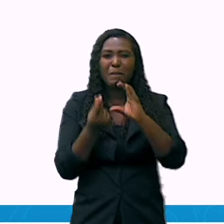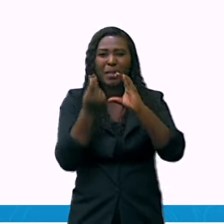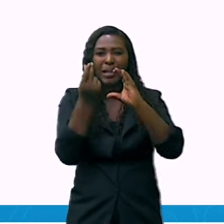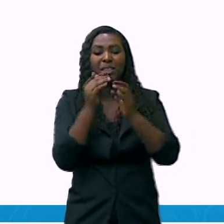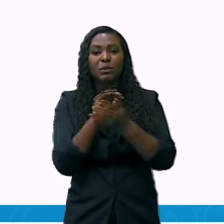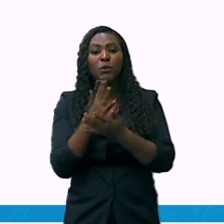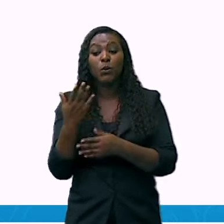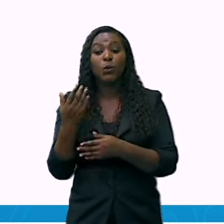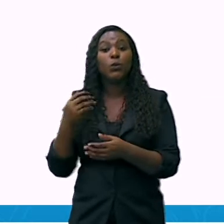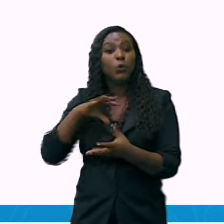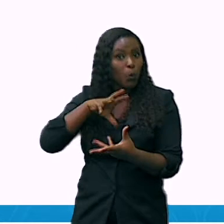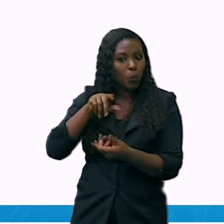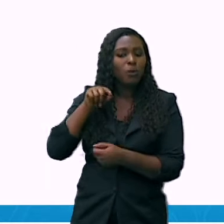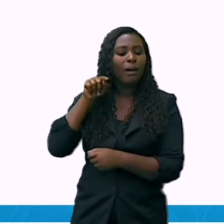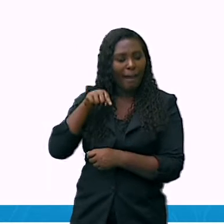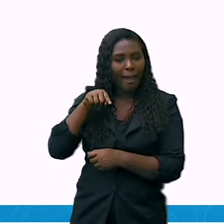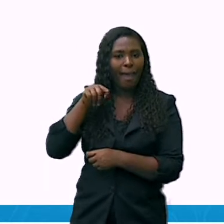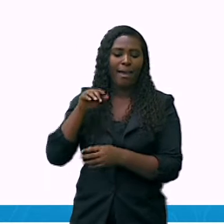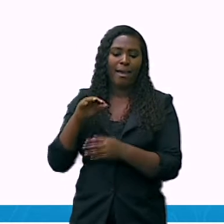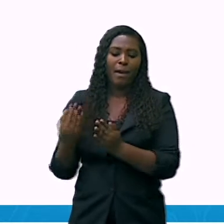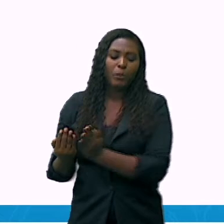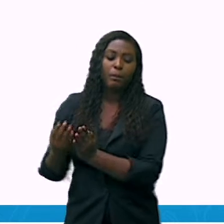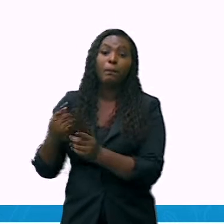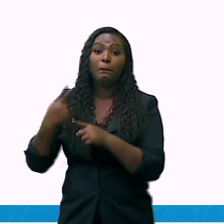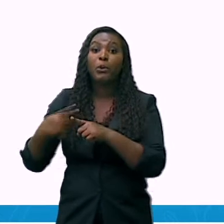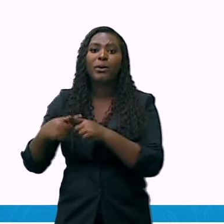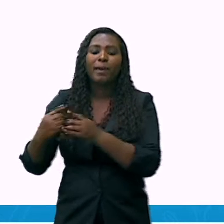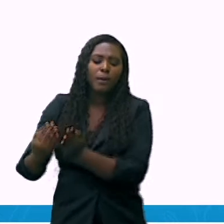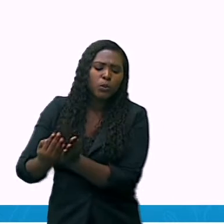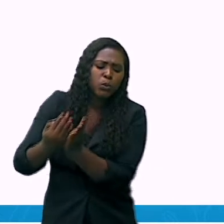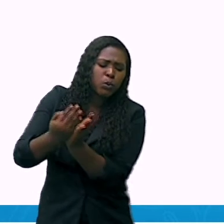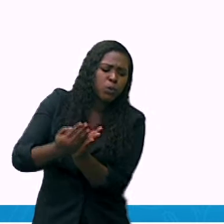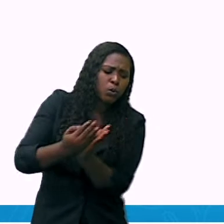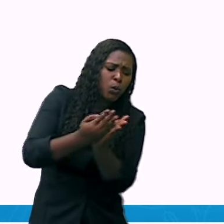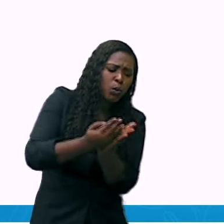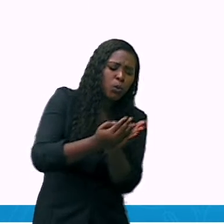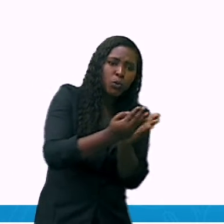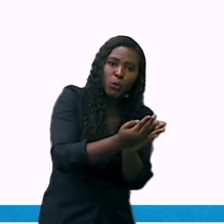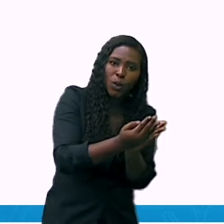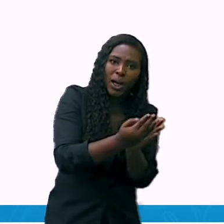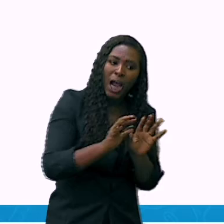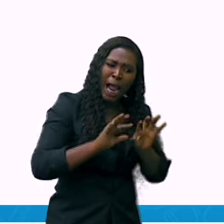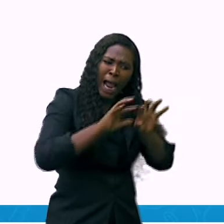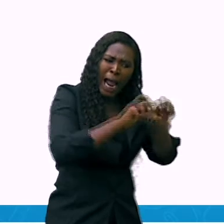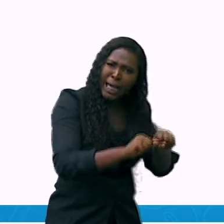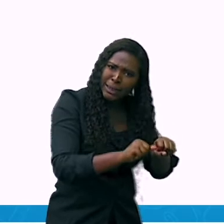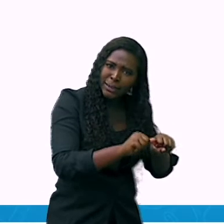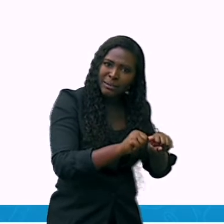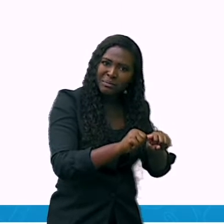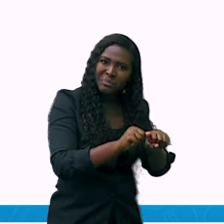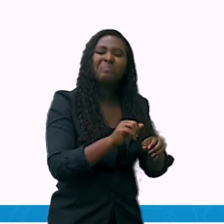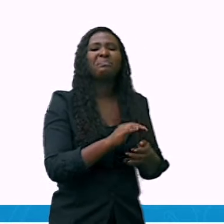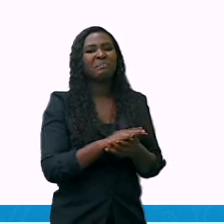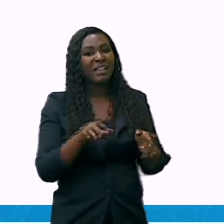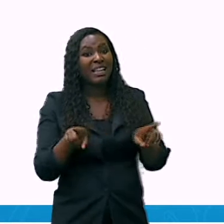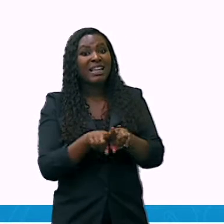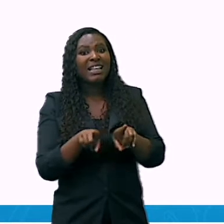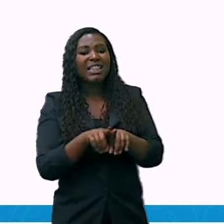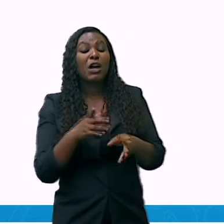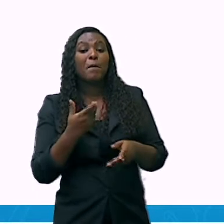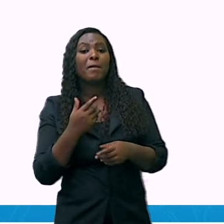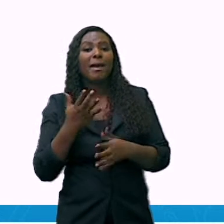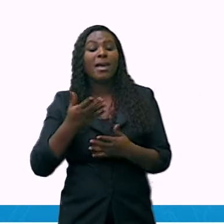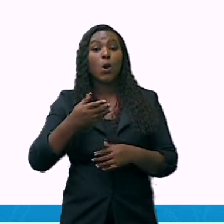foi através do Oceano Atlântico que inicialmente os espanhóis descobriram e